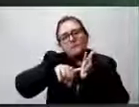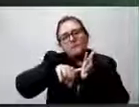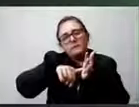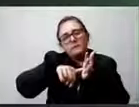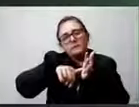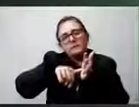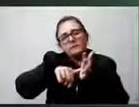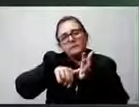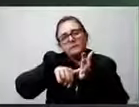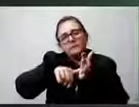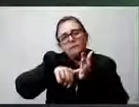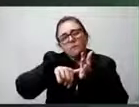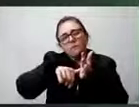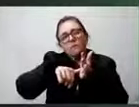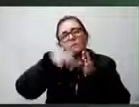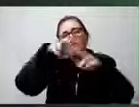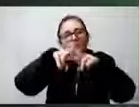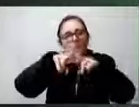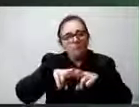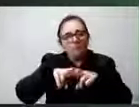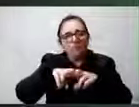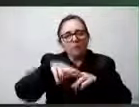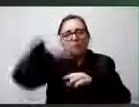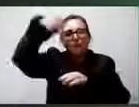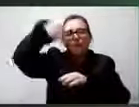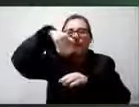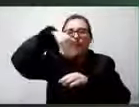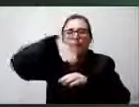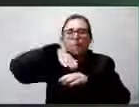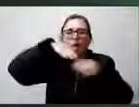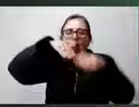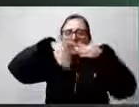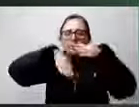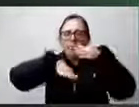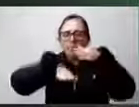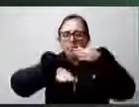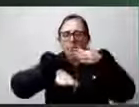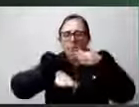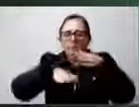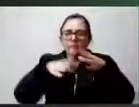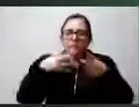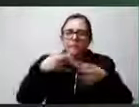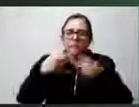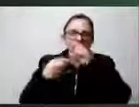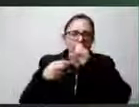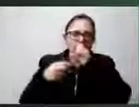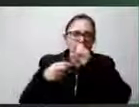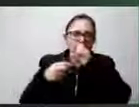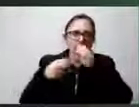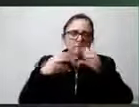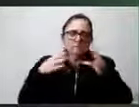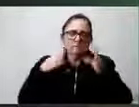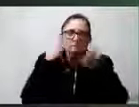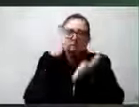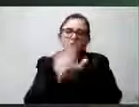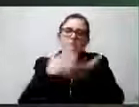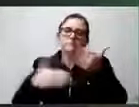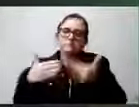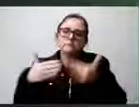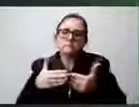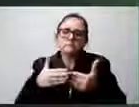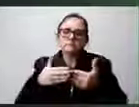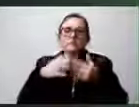vai ficar na mandíbula por baixo. Vamos estabilizar toda a parte mandibular e vamos segurar o crânio